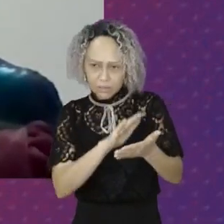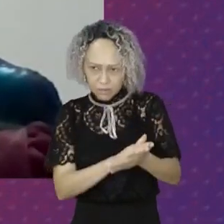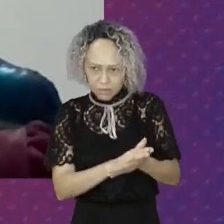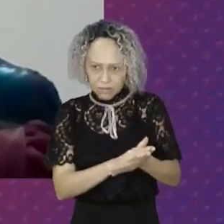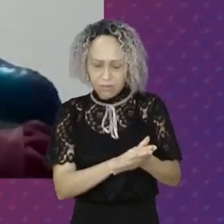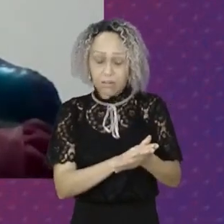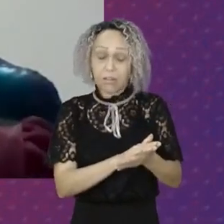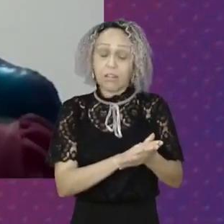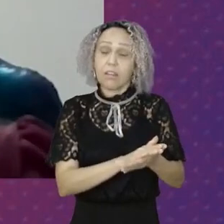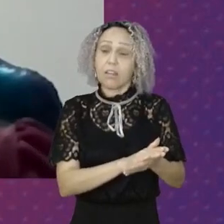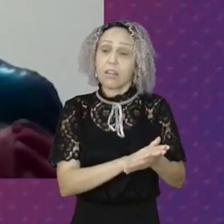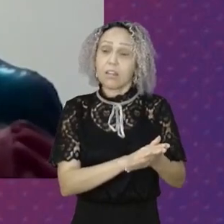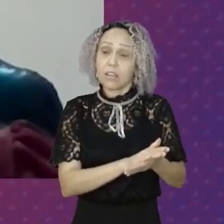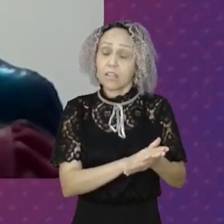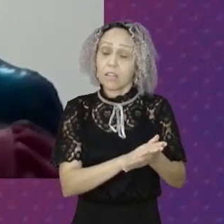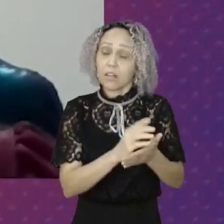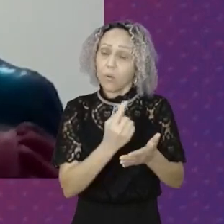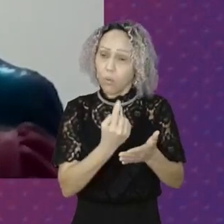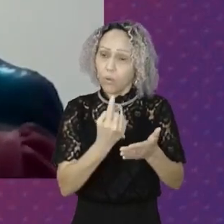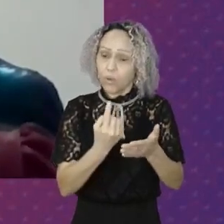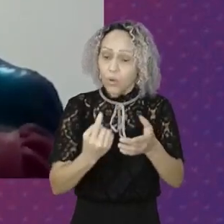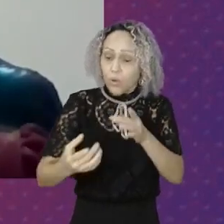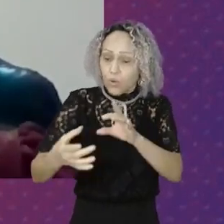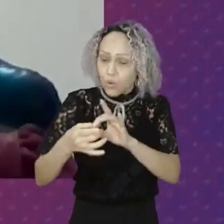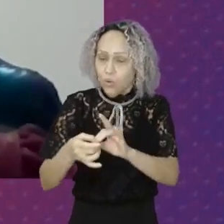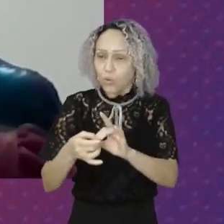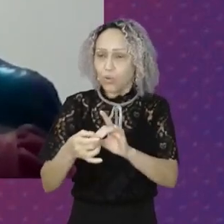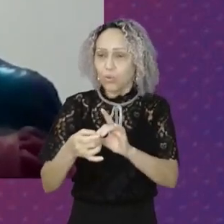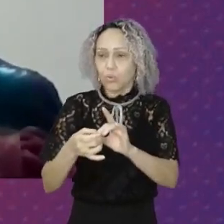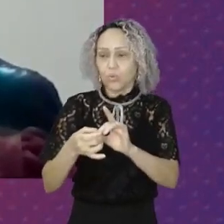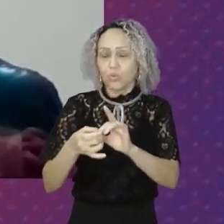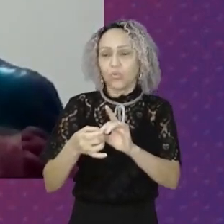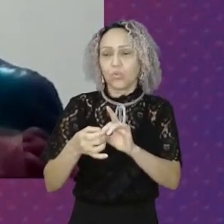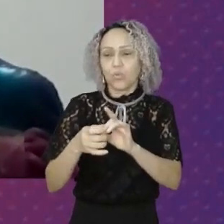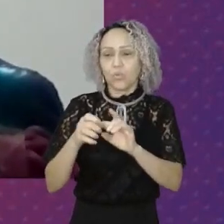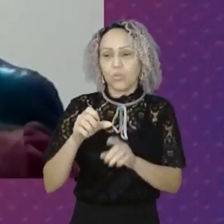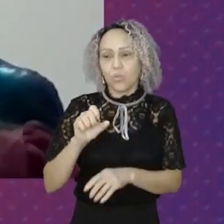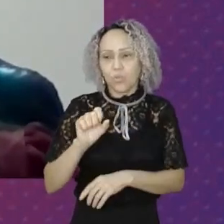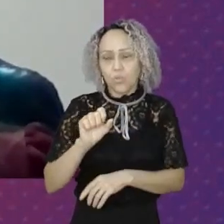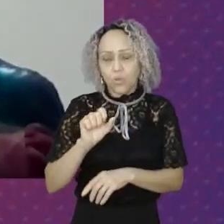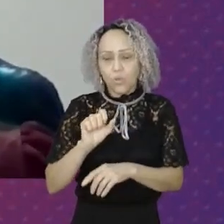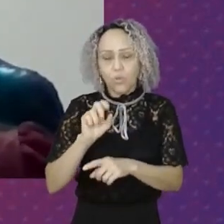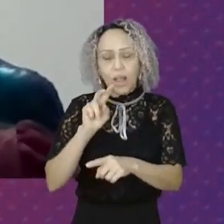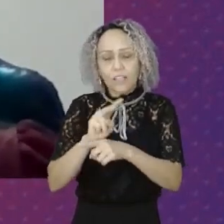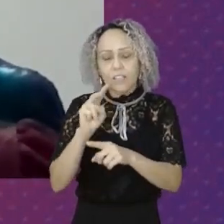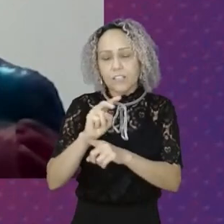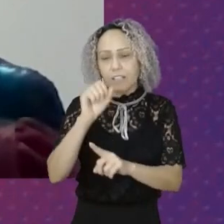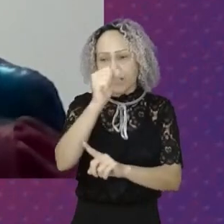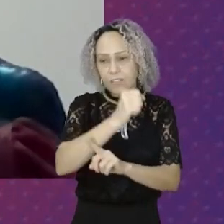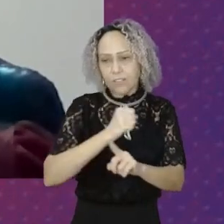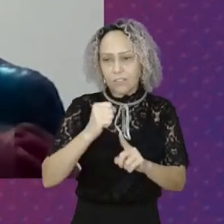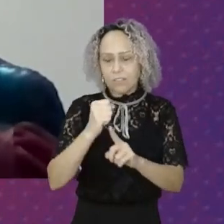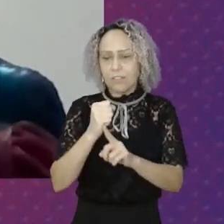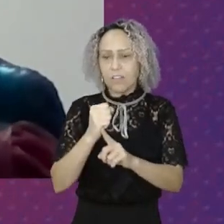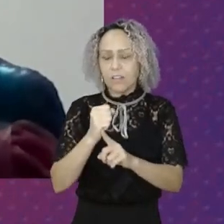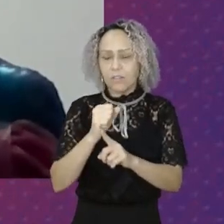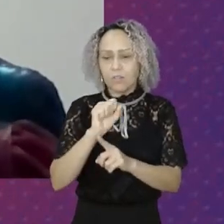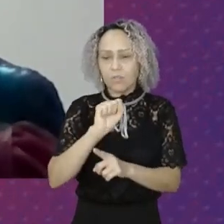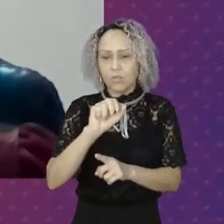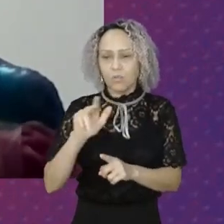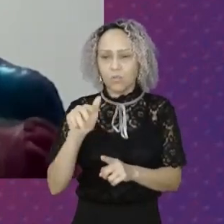Assistência Social, SUAS, com a busca ativa para incluir quem está fora do programa e a revisão dos benefícios com índices